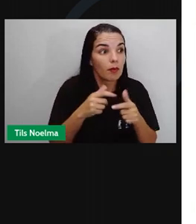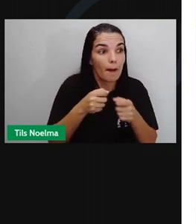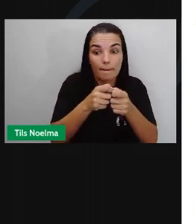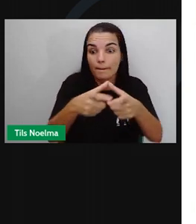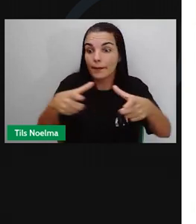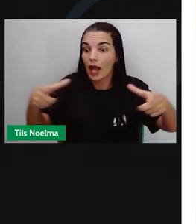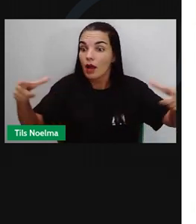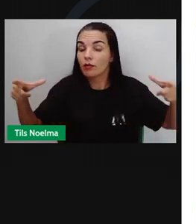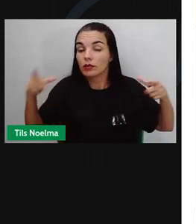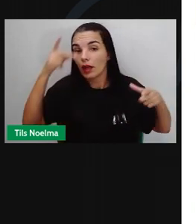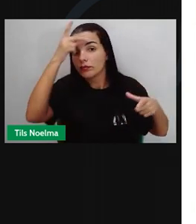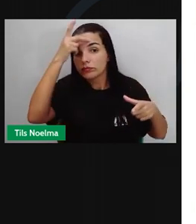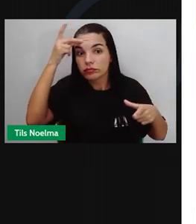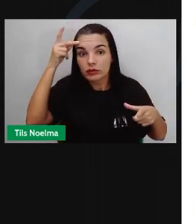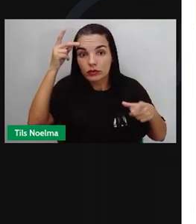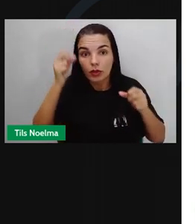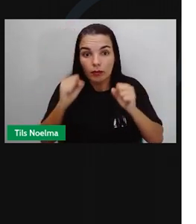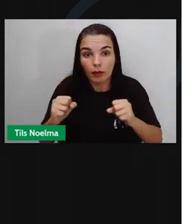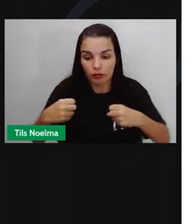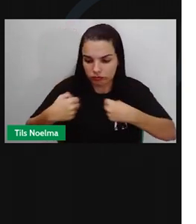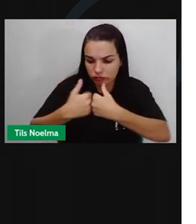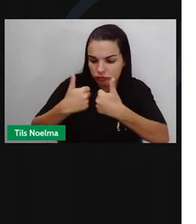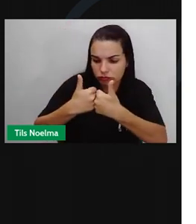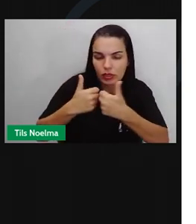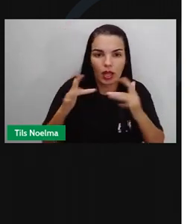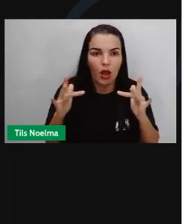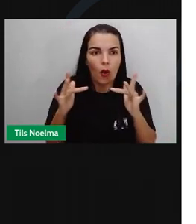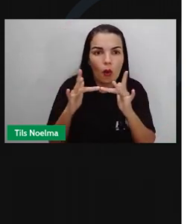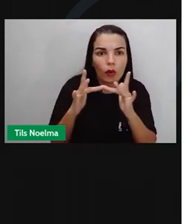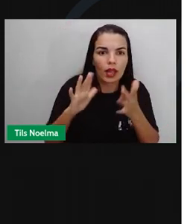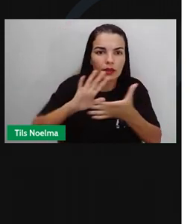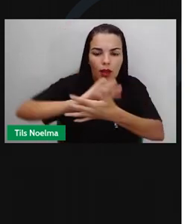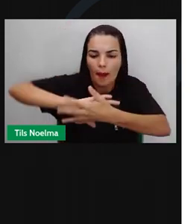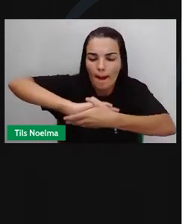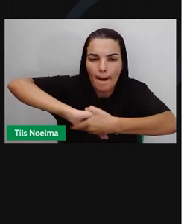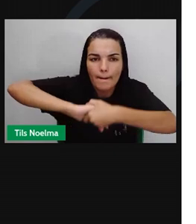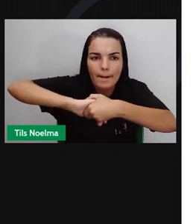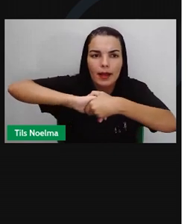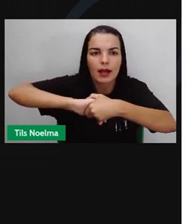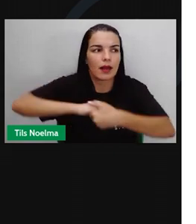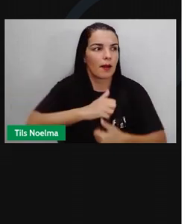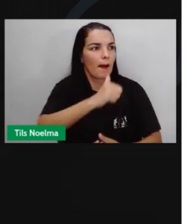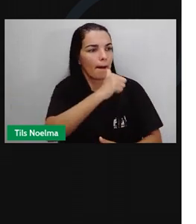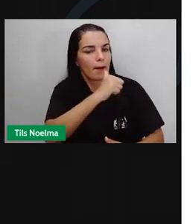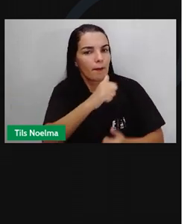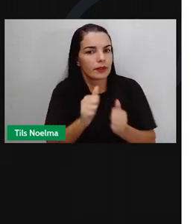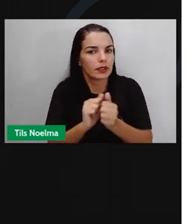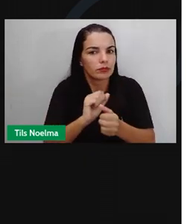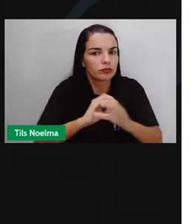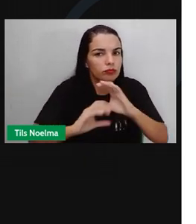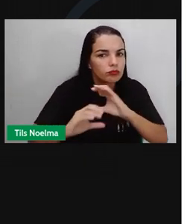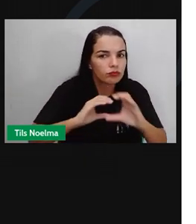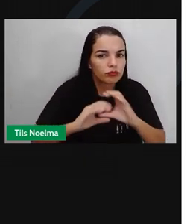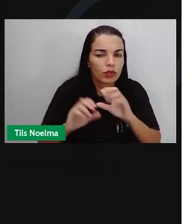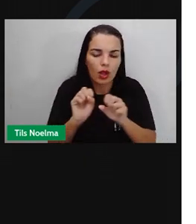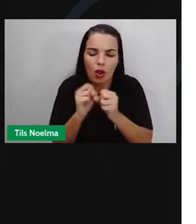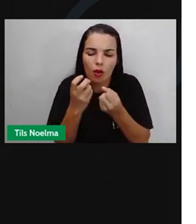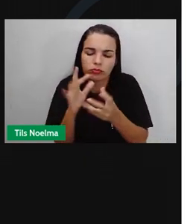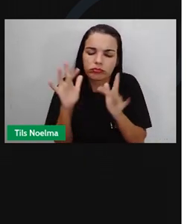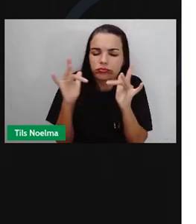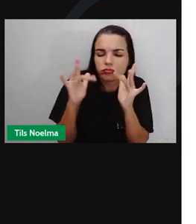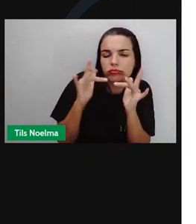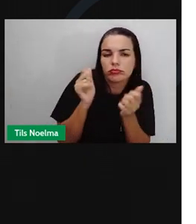dos agentes patogênicos que querem contato próximo com um aperto de mão uma bebida compartilhada ou algo mais íntimo